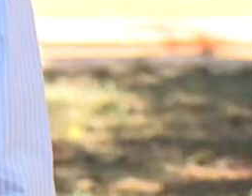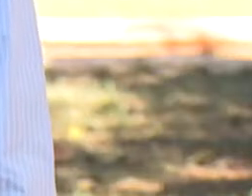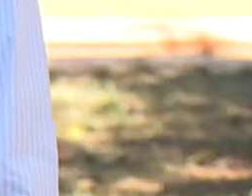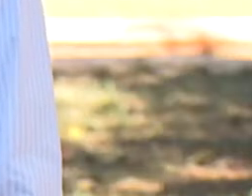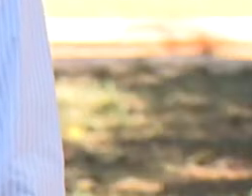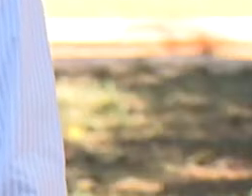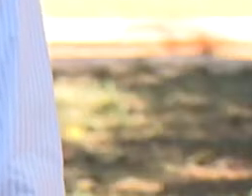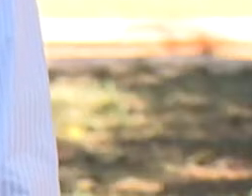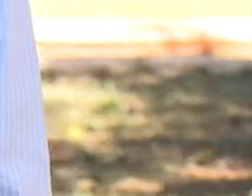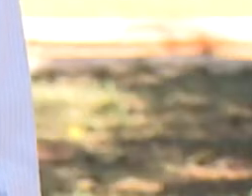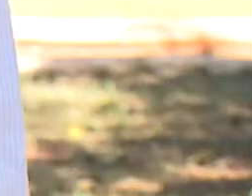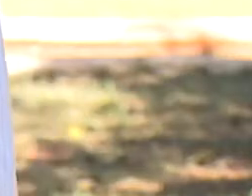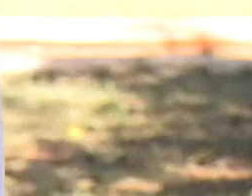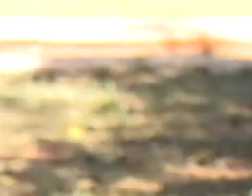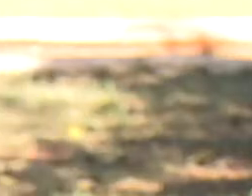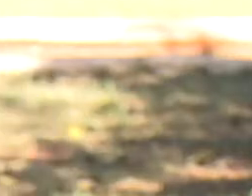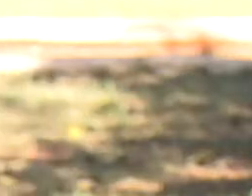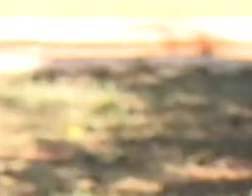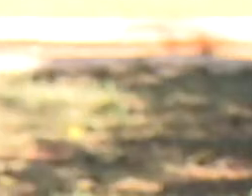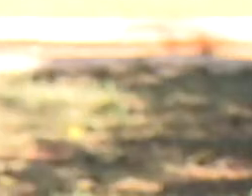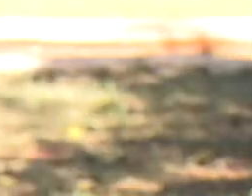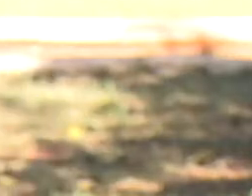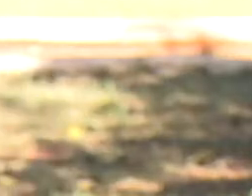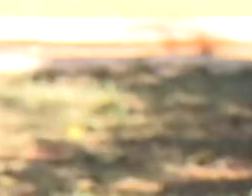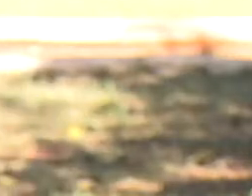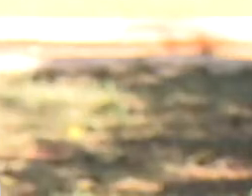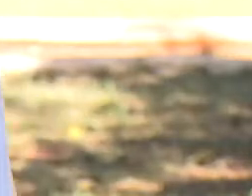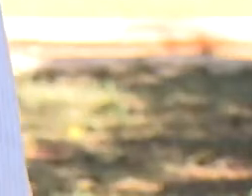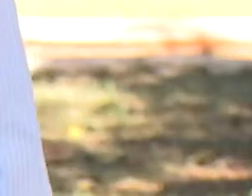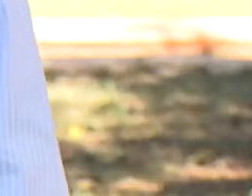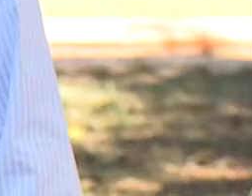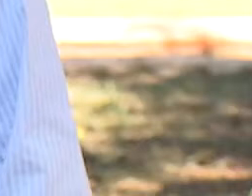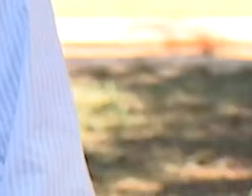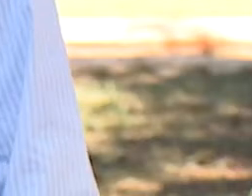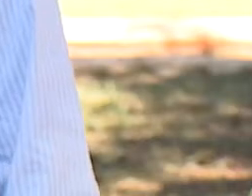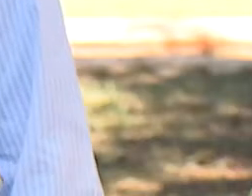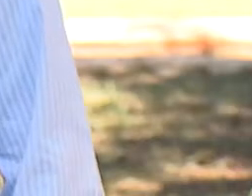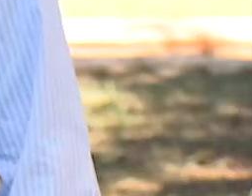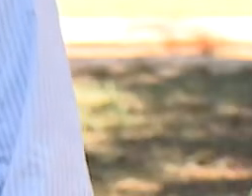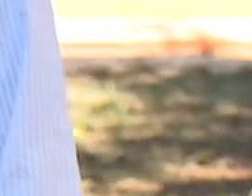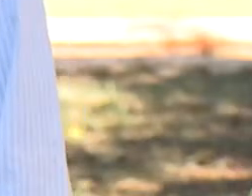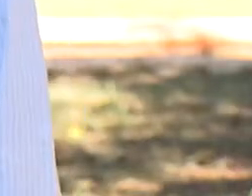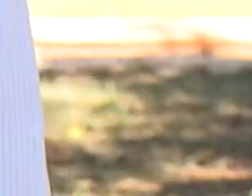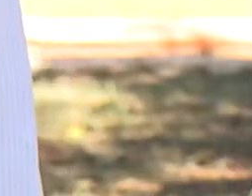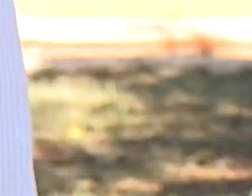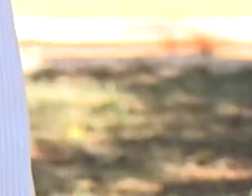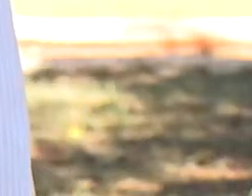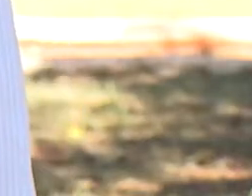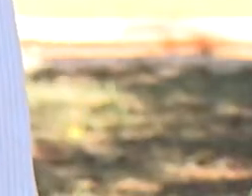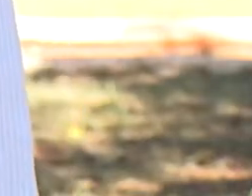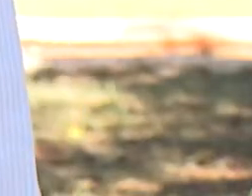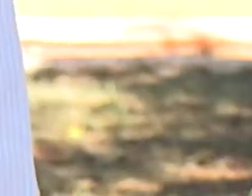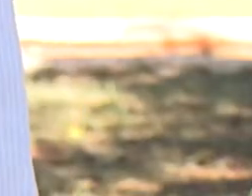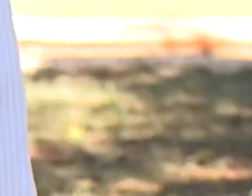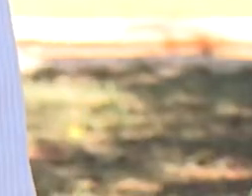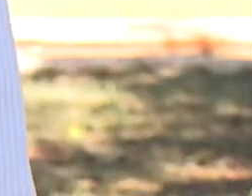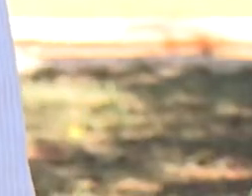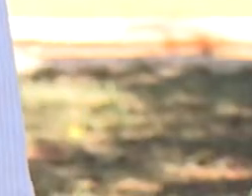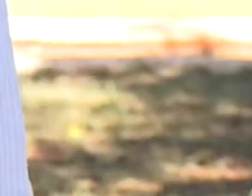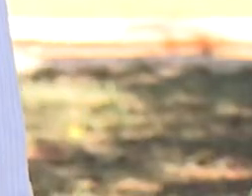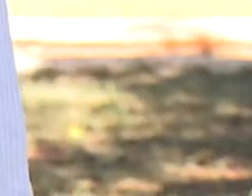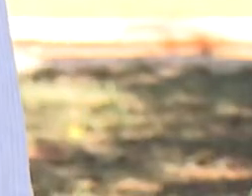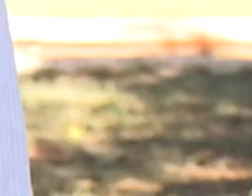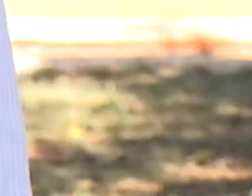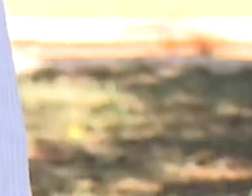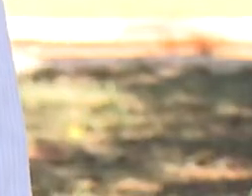ainda. Bom, e a logosofia, na verdade, ela estabelece o quê? Que tipo de conceito? Existe um conceito novo para isso?